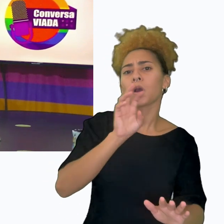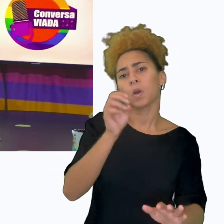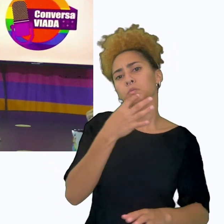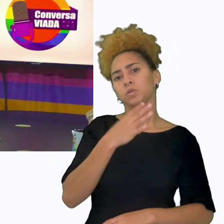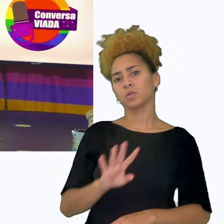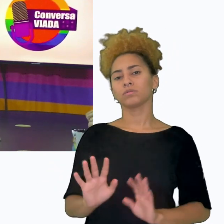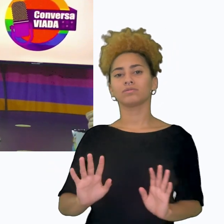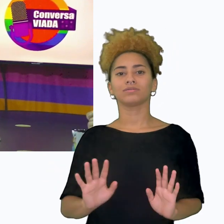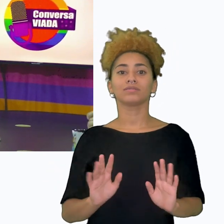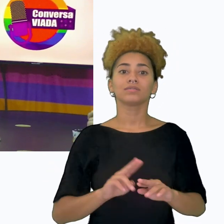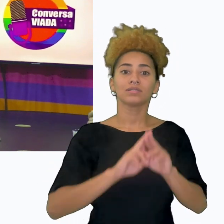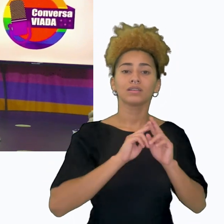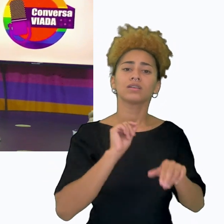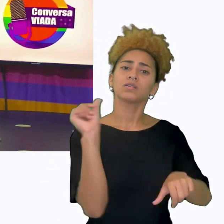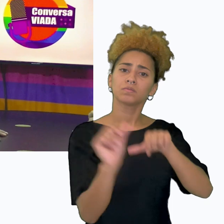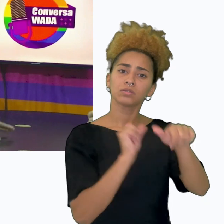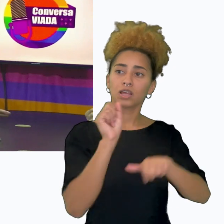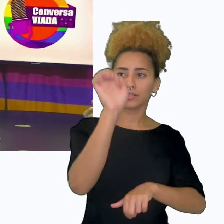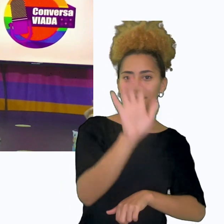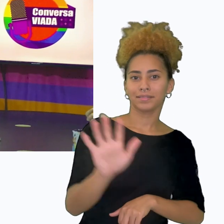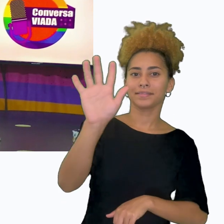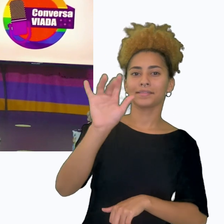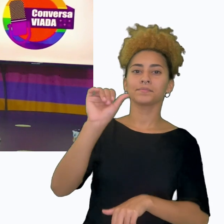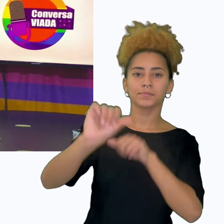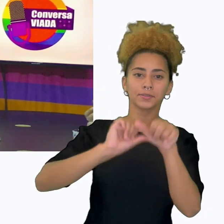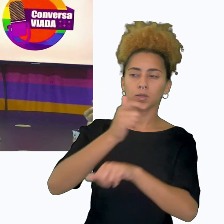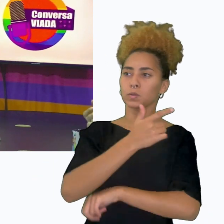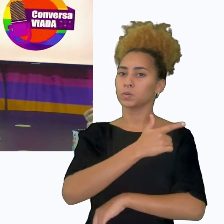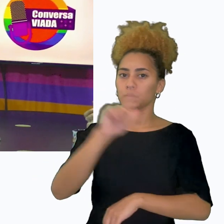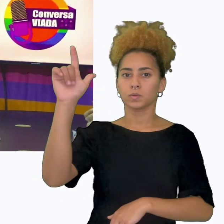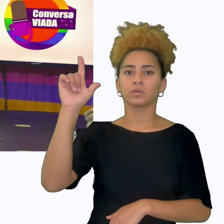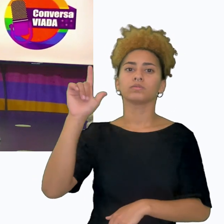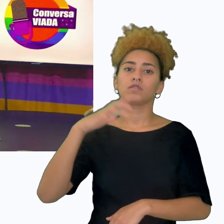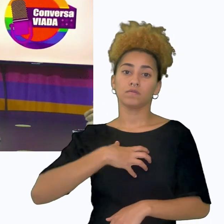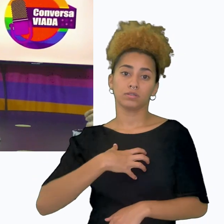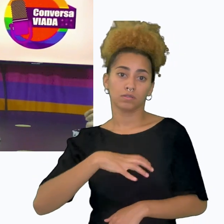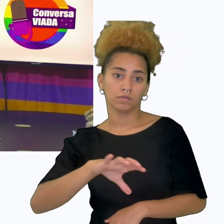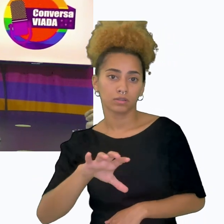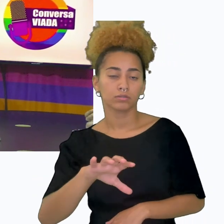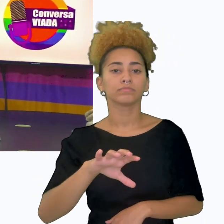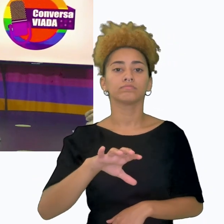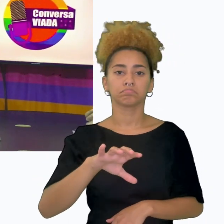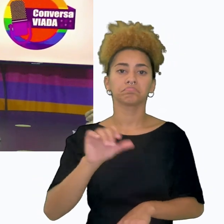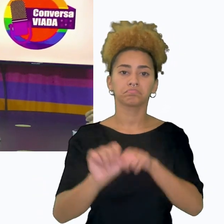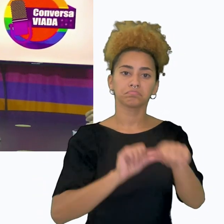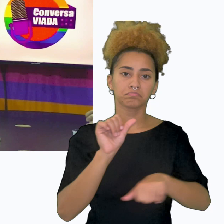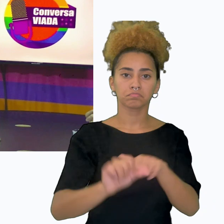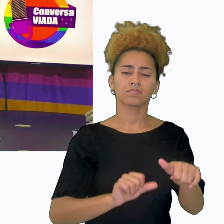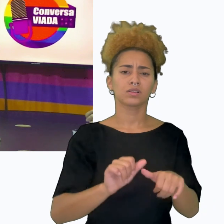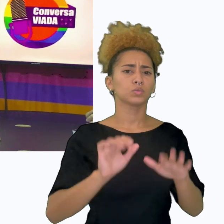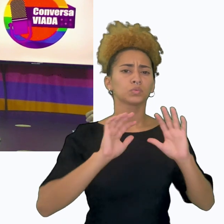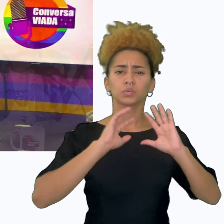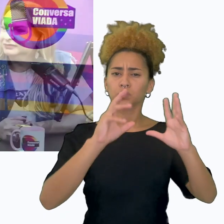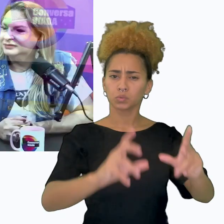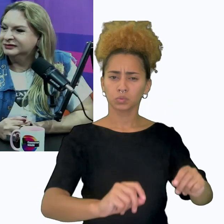pega. Né? Aí, só que eu tive que mudar quando eu cheguei na Europa, que eu mudei meu nome pra outra coisa. Eu fui pra Salvador, e quando eu mudei pra